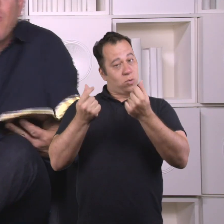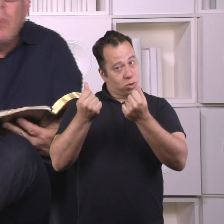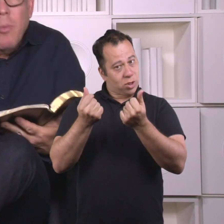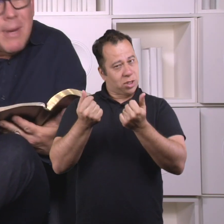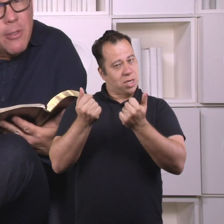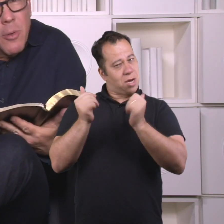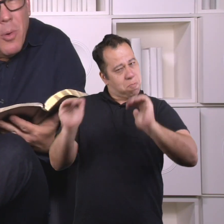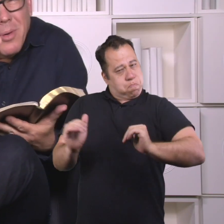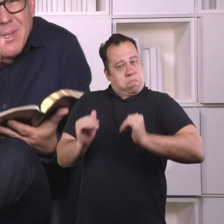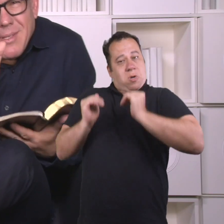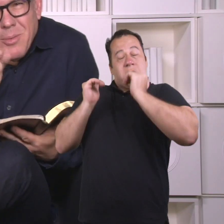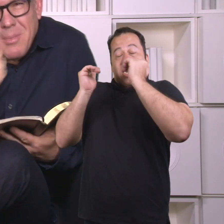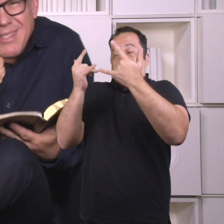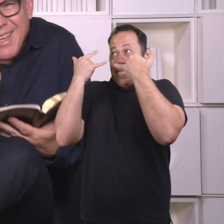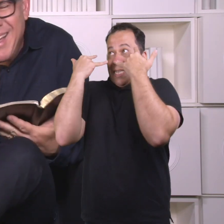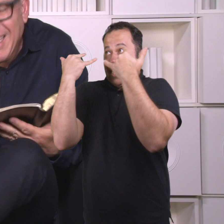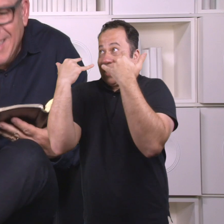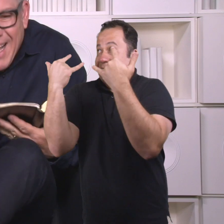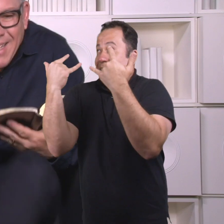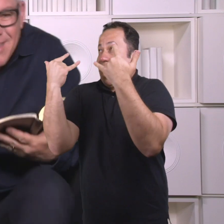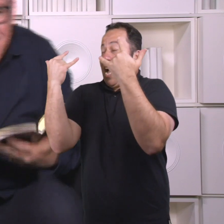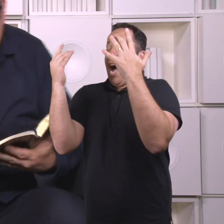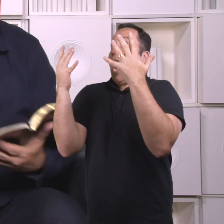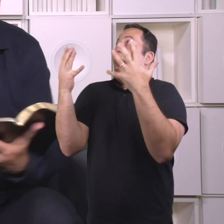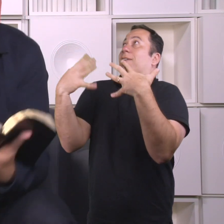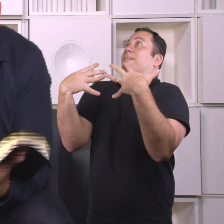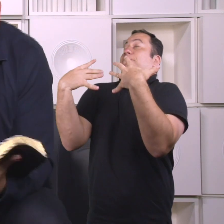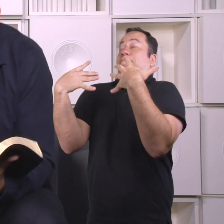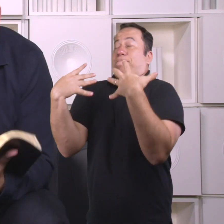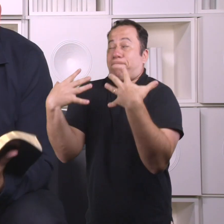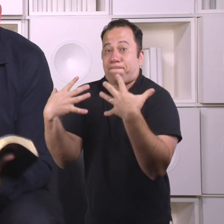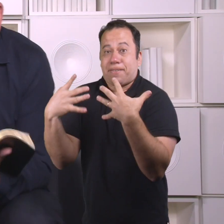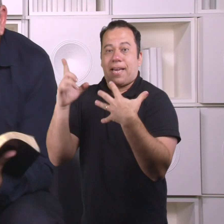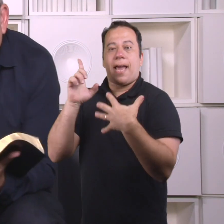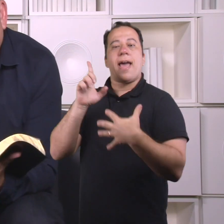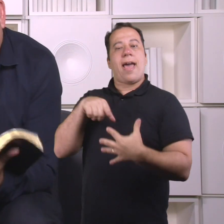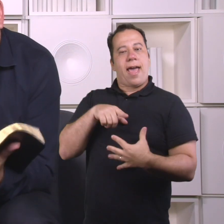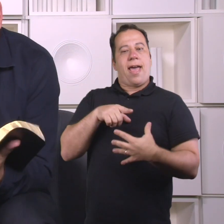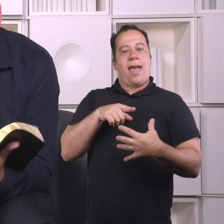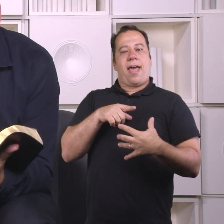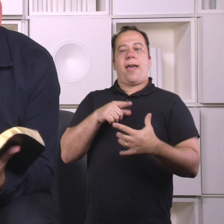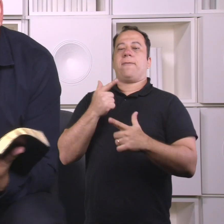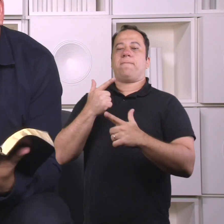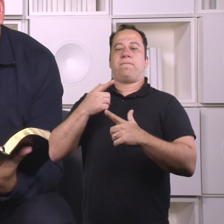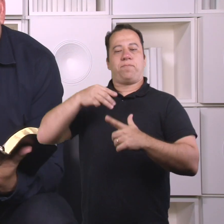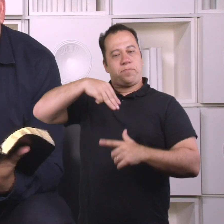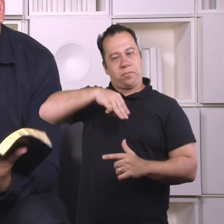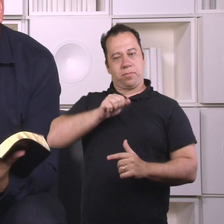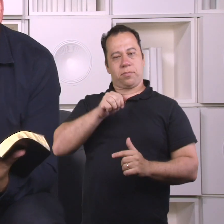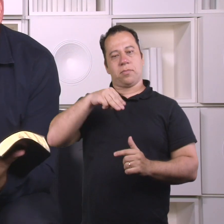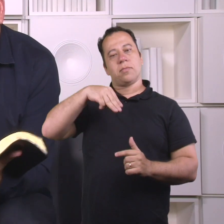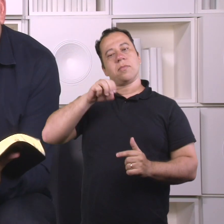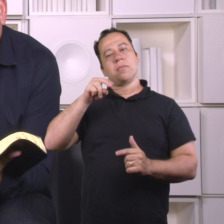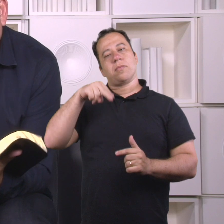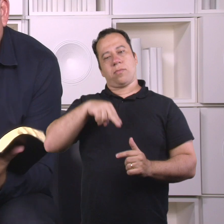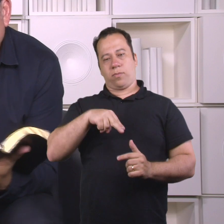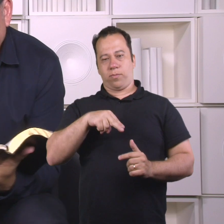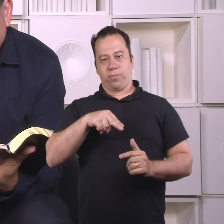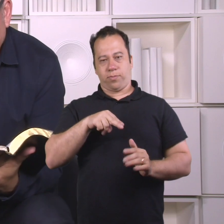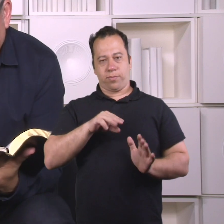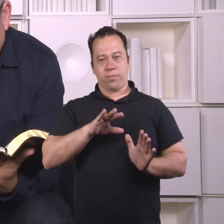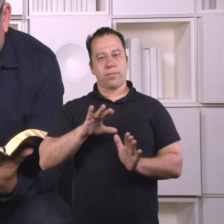tem algumas coisas, algumas realidades na vida, tem algumas coisas que elas não